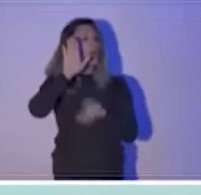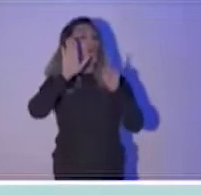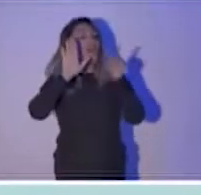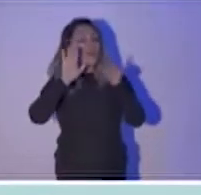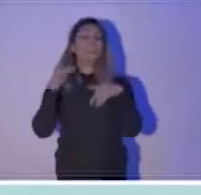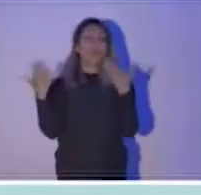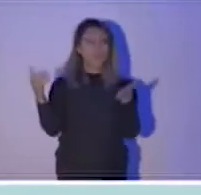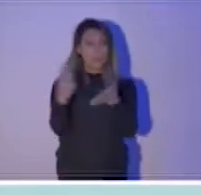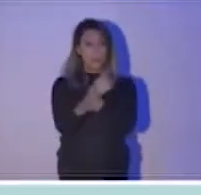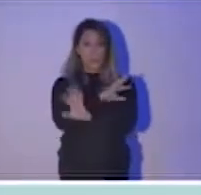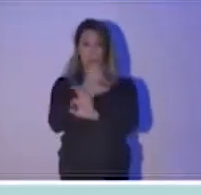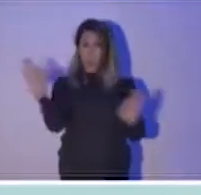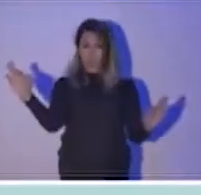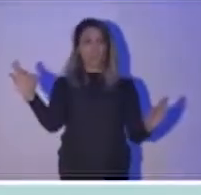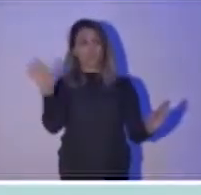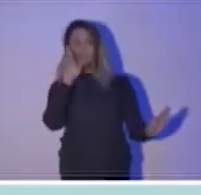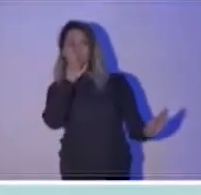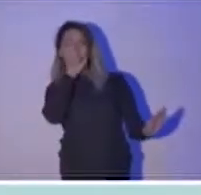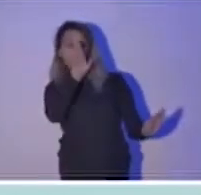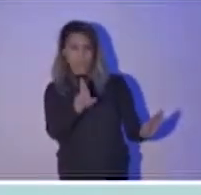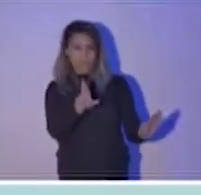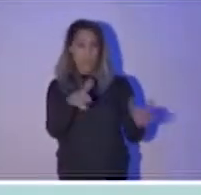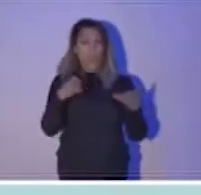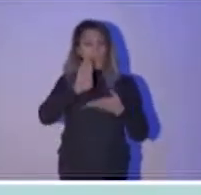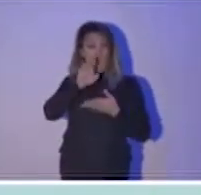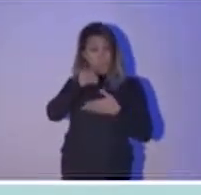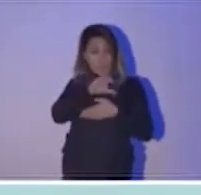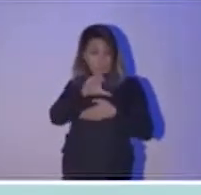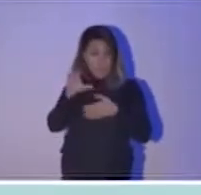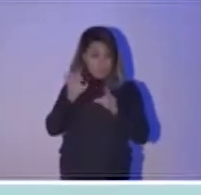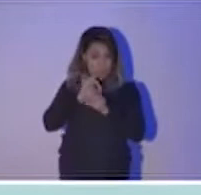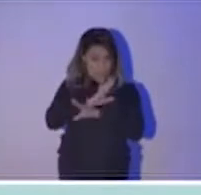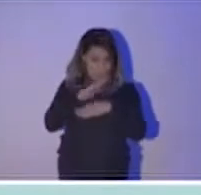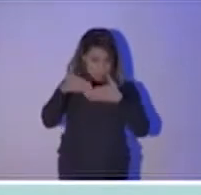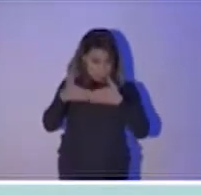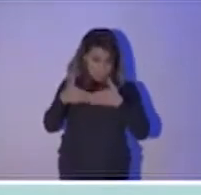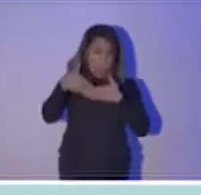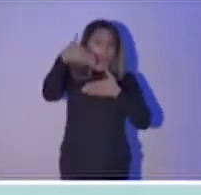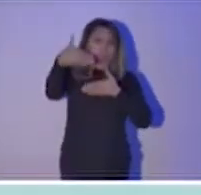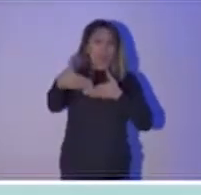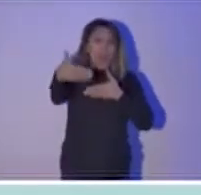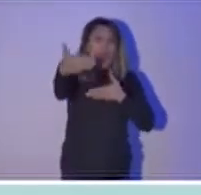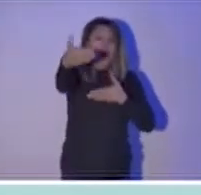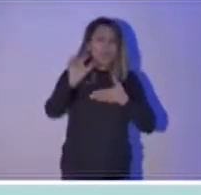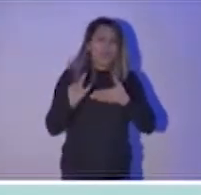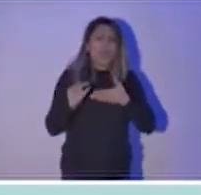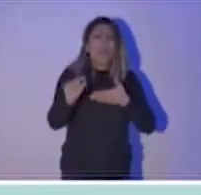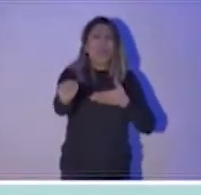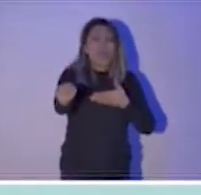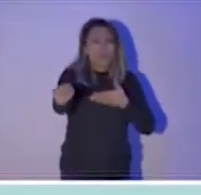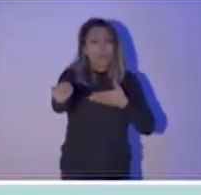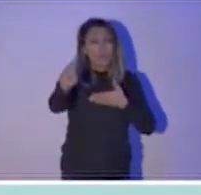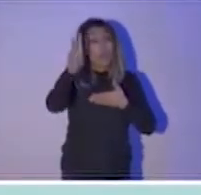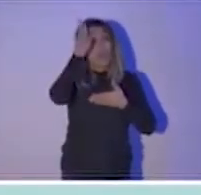muito claro. Eu acho que os próximos passos são lembrar que a Base Nacional Comum